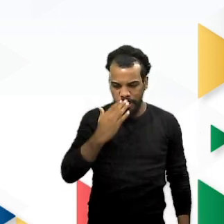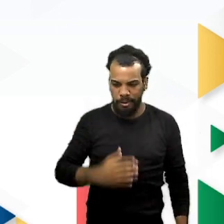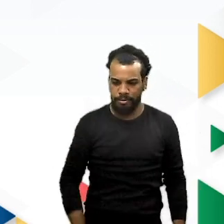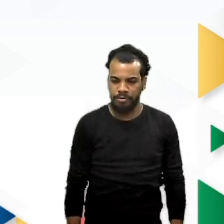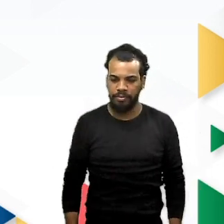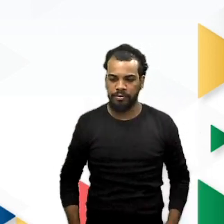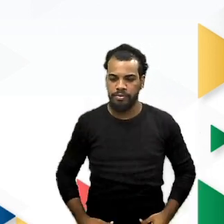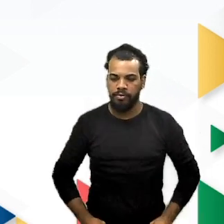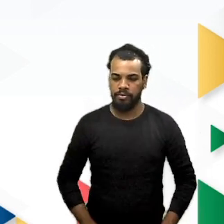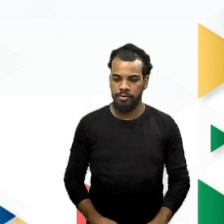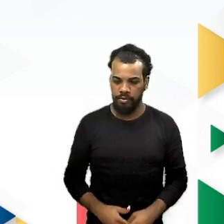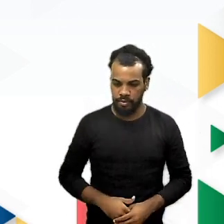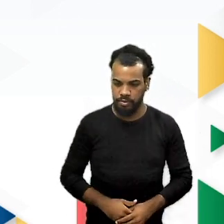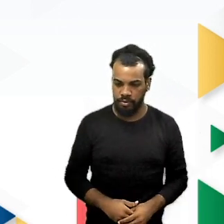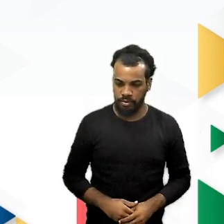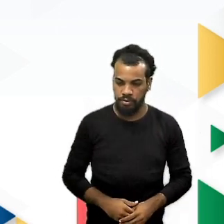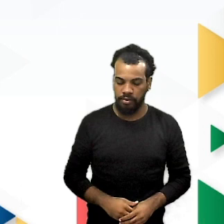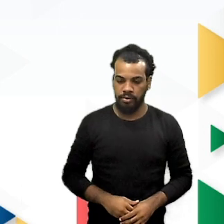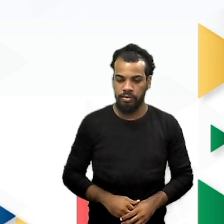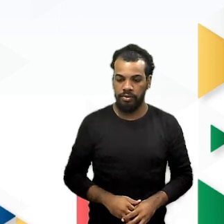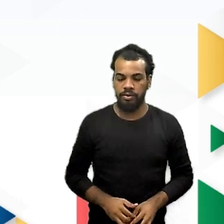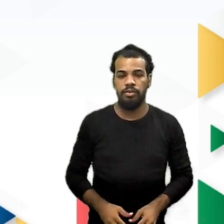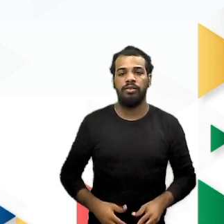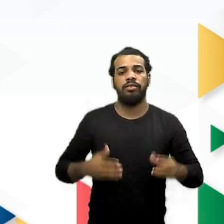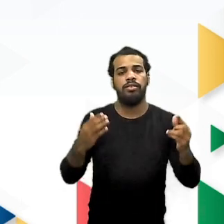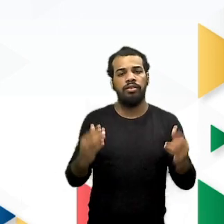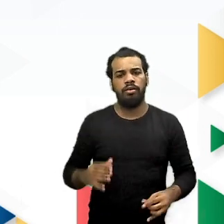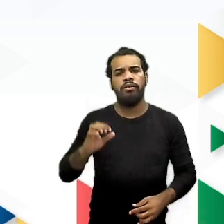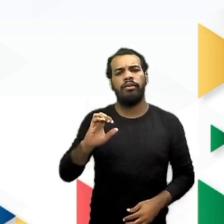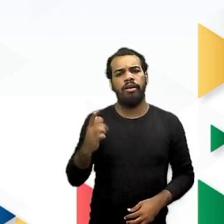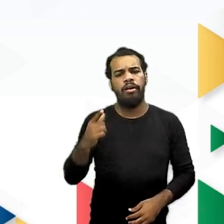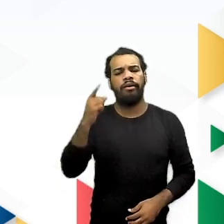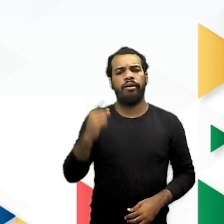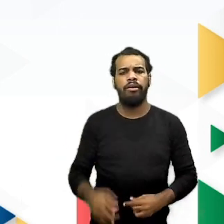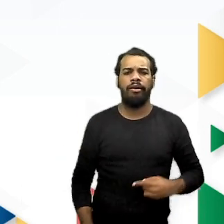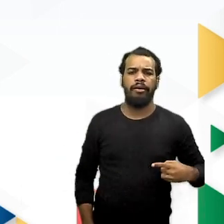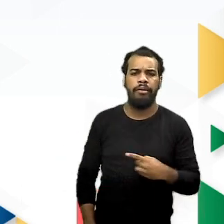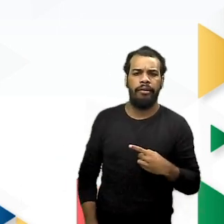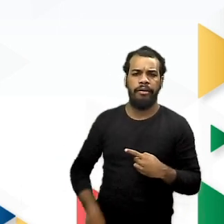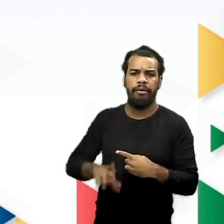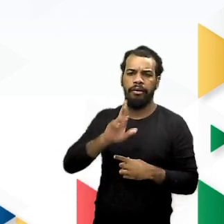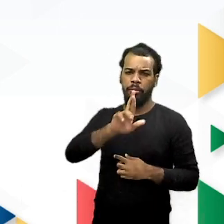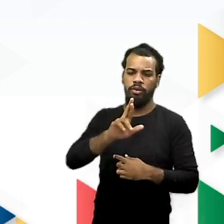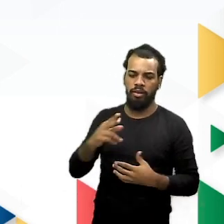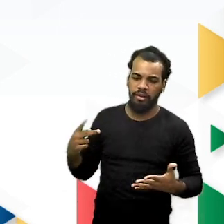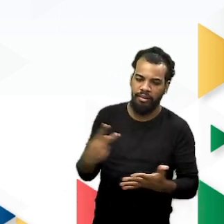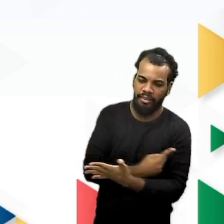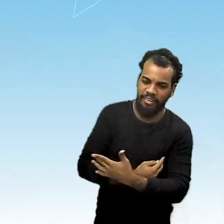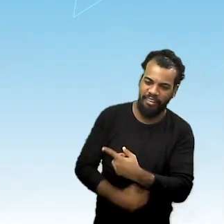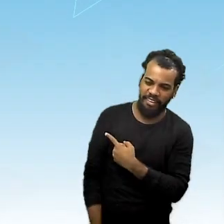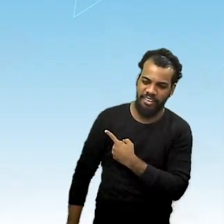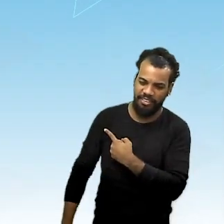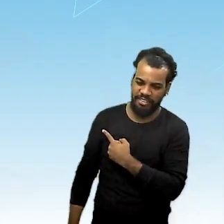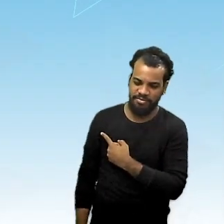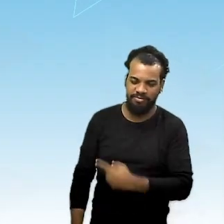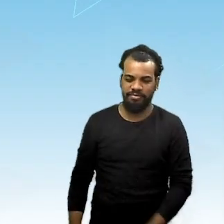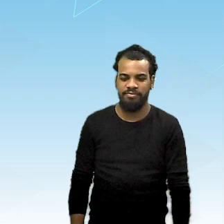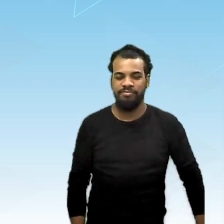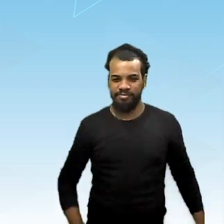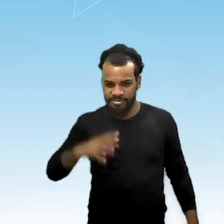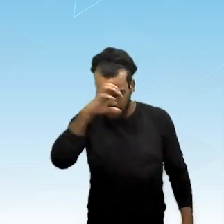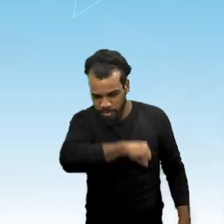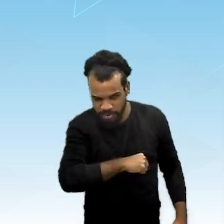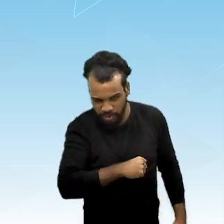a 40ª. Então é claro que essa questão está errada, ok? Aprendeu? Viu como é